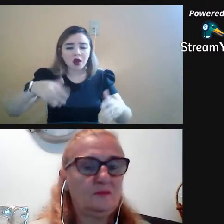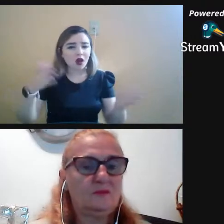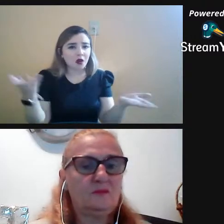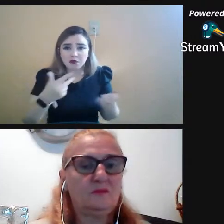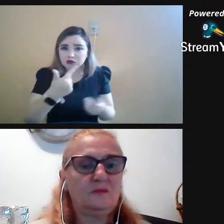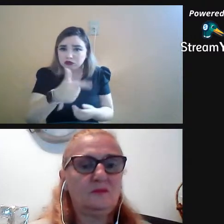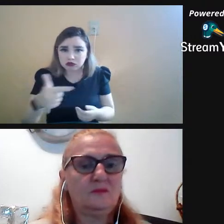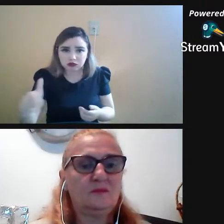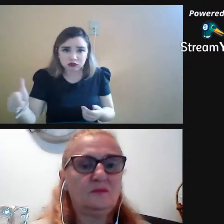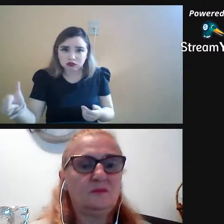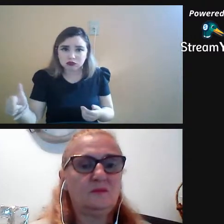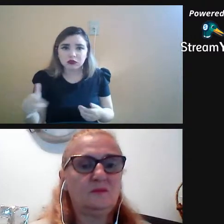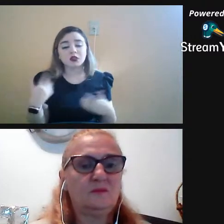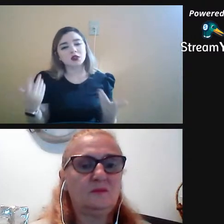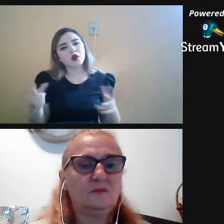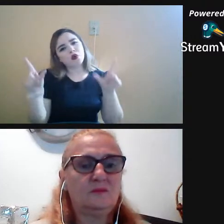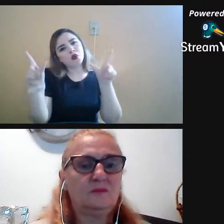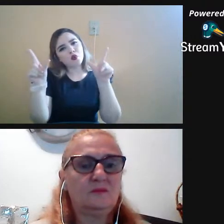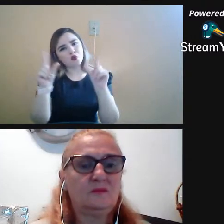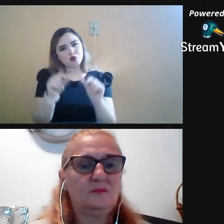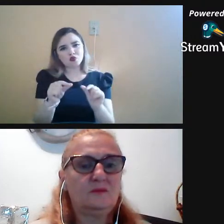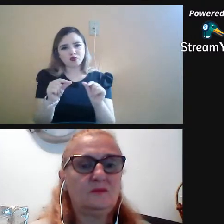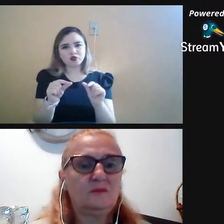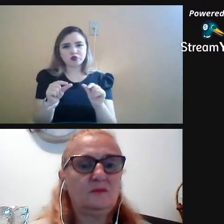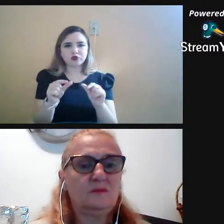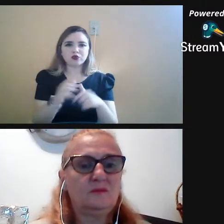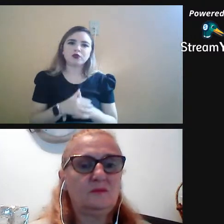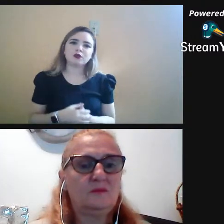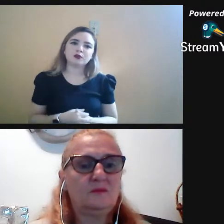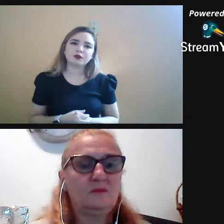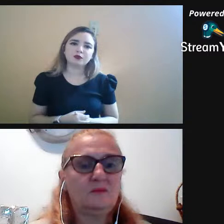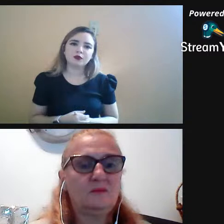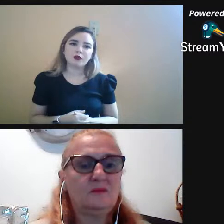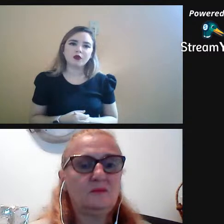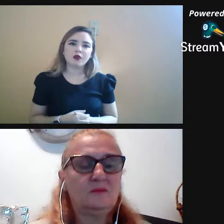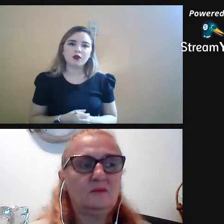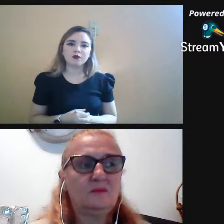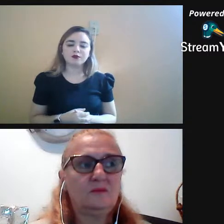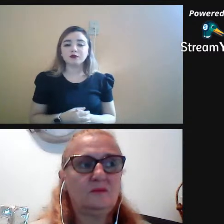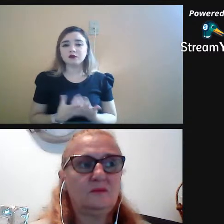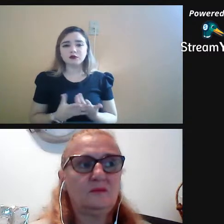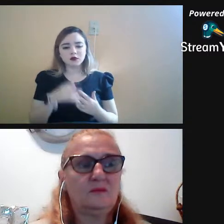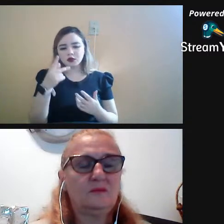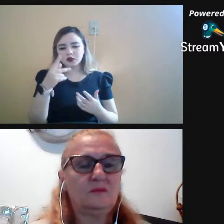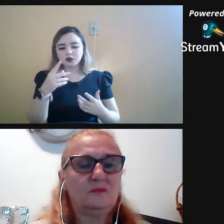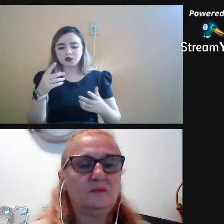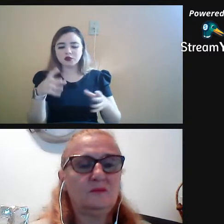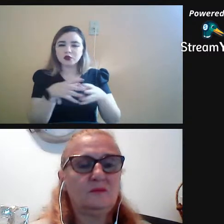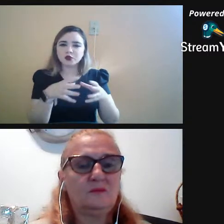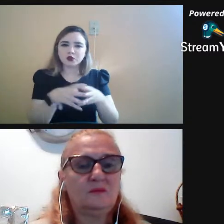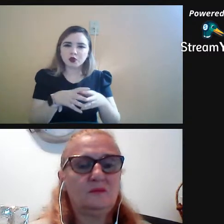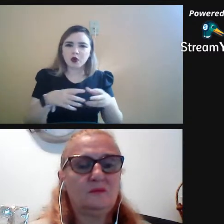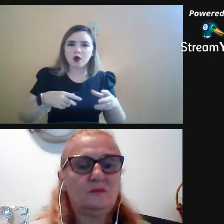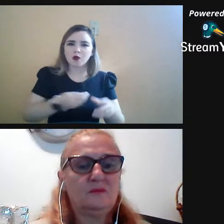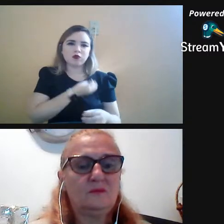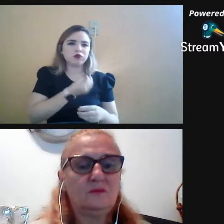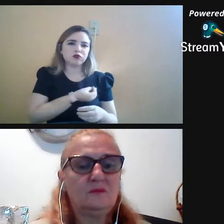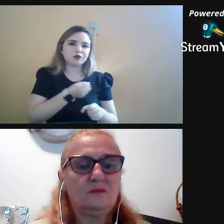ter uma redução de espécies, você vai ter